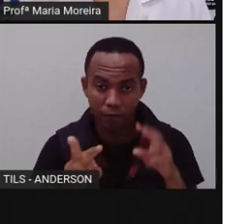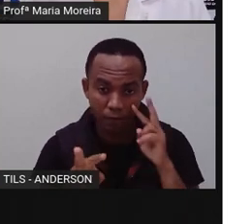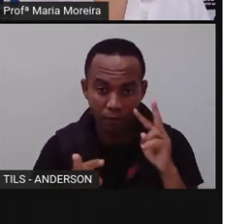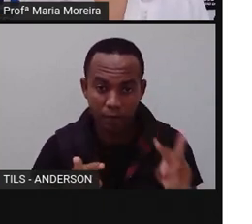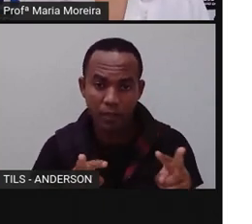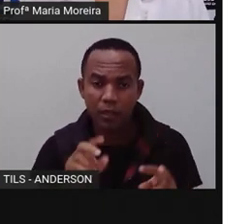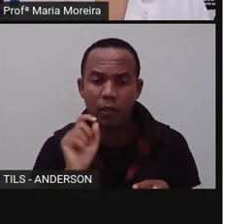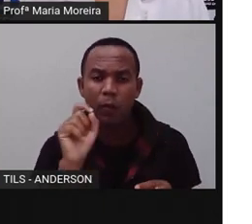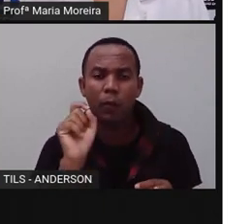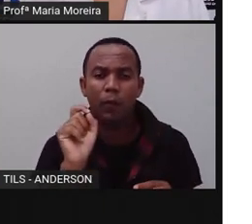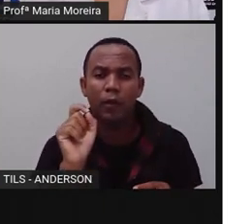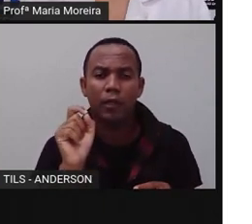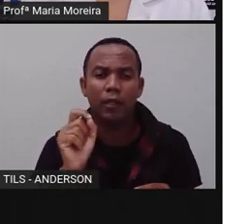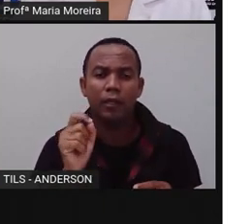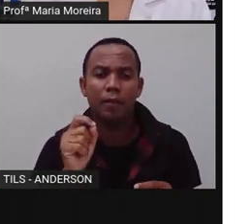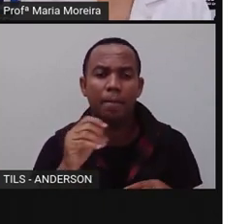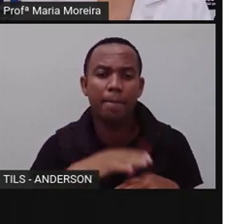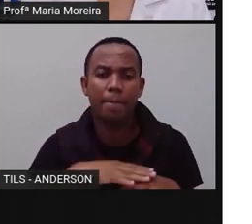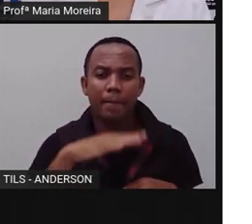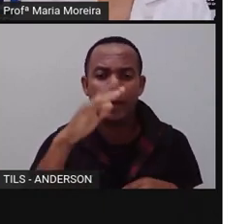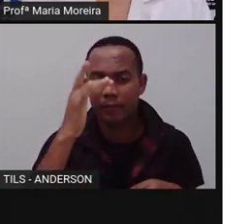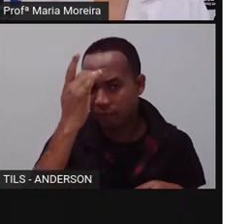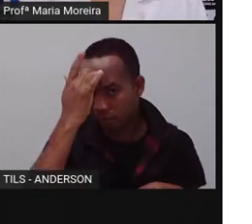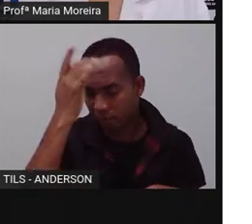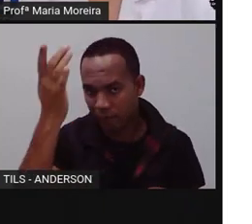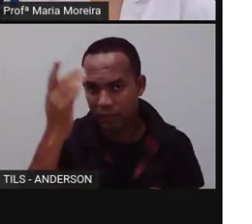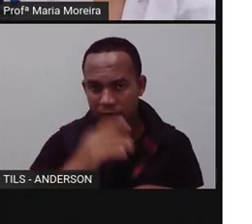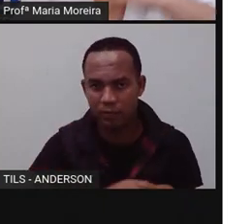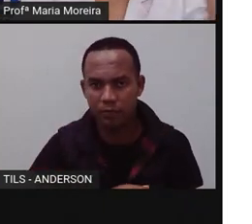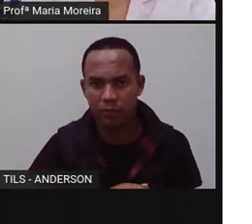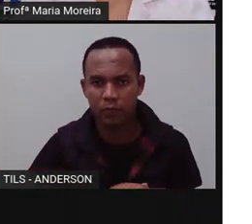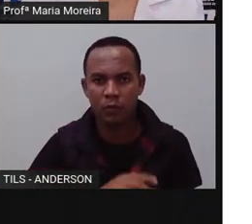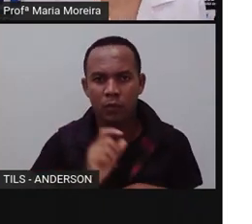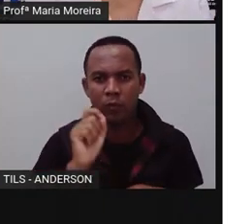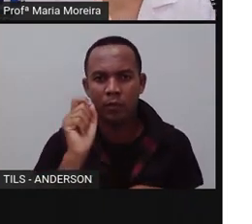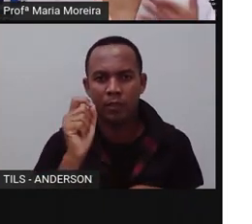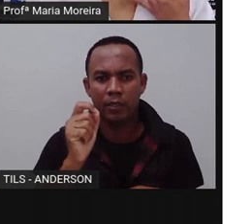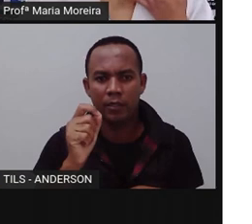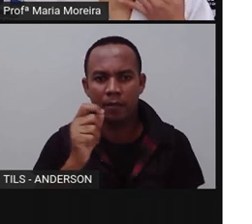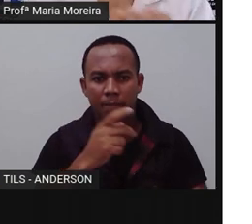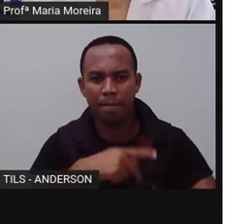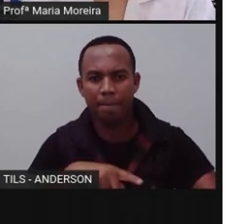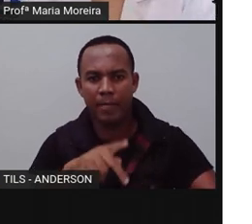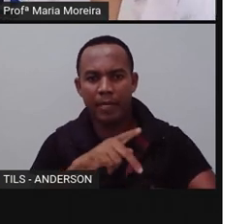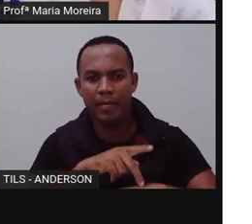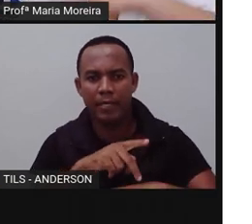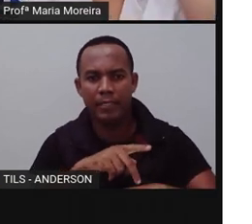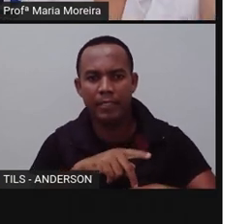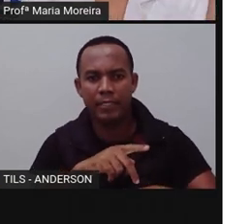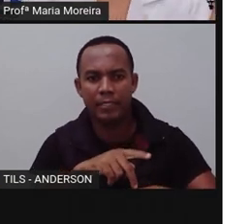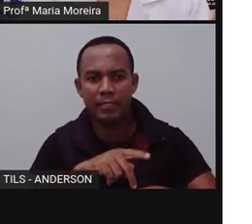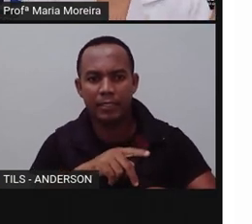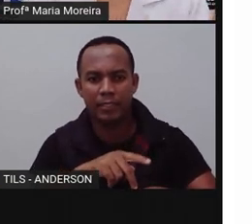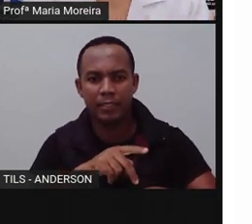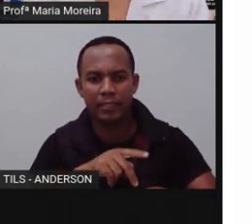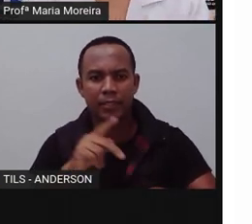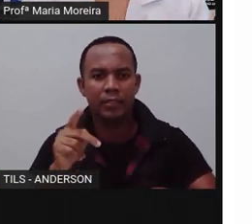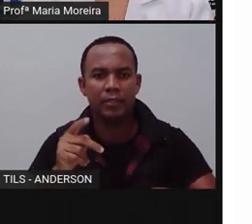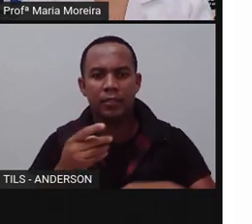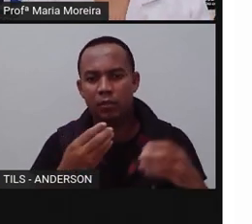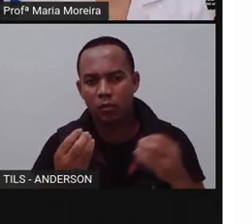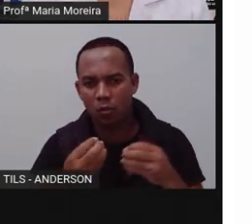tá? Com maior facilidade. O que não quer dizer que no restante do país, ui, bate na minha boca, que no restante do